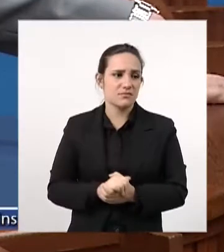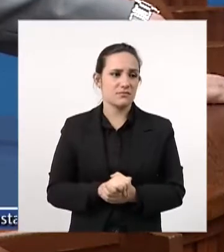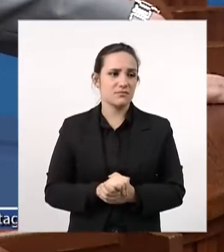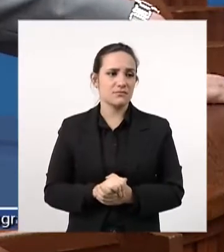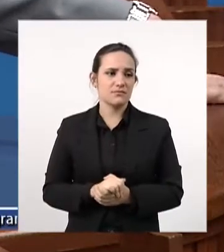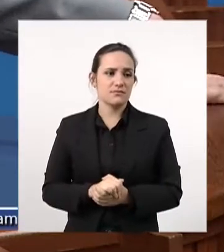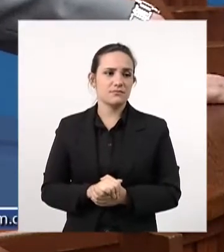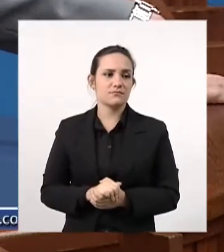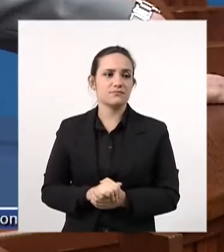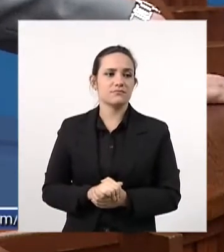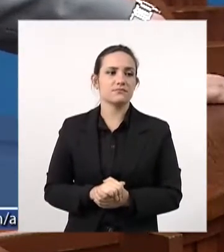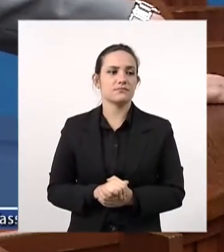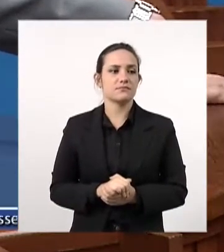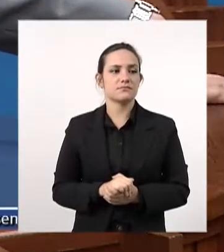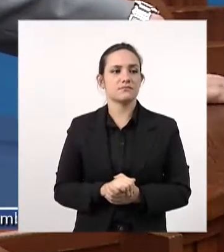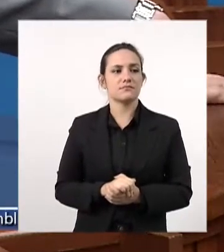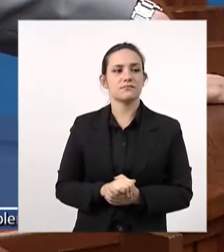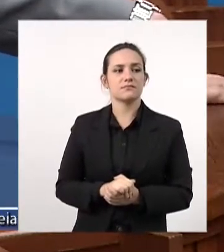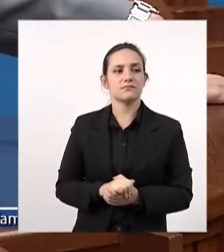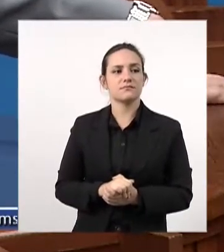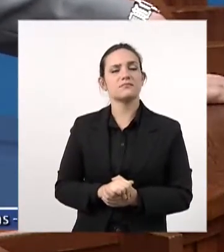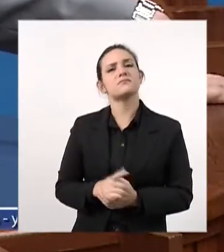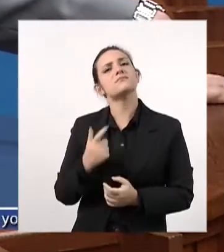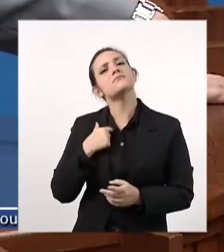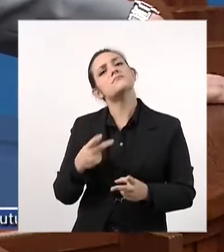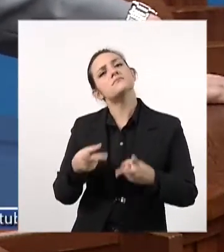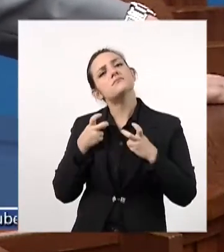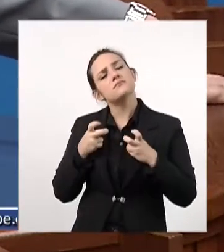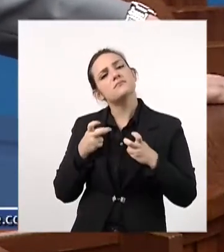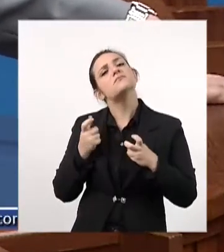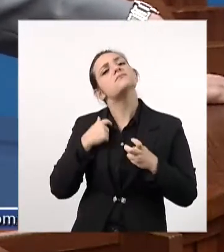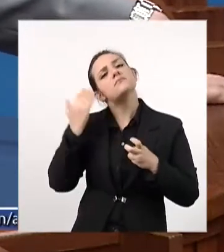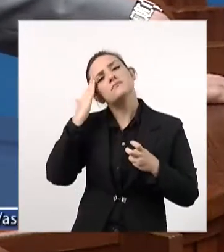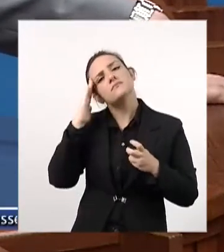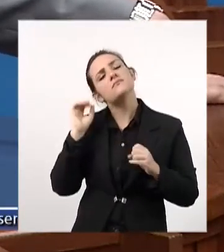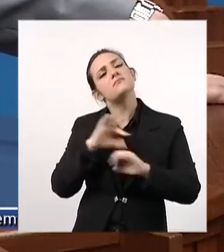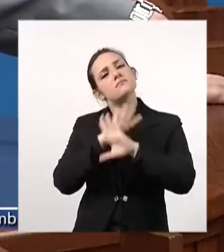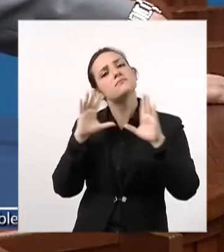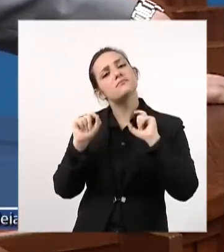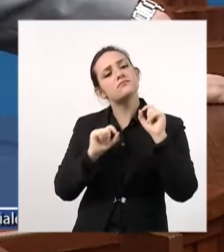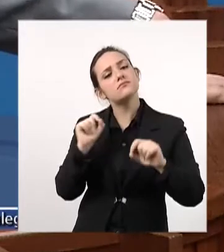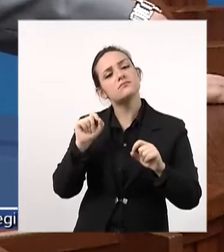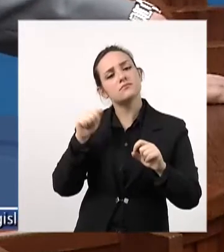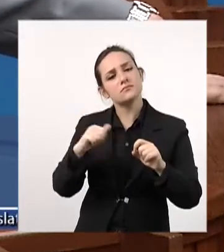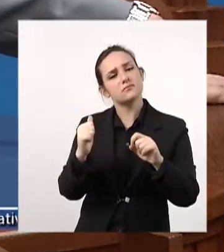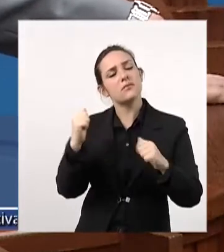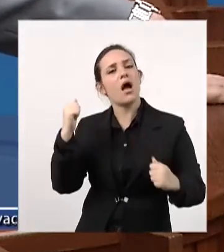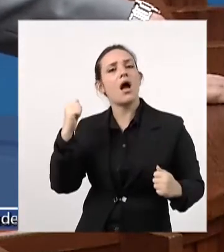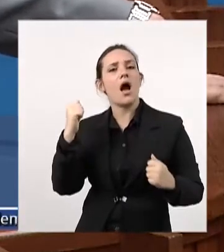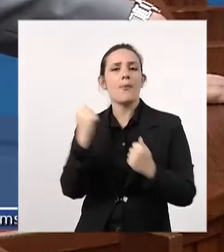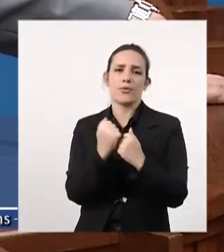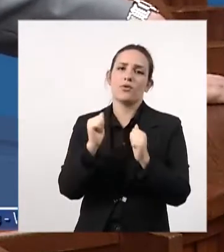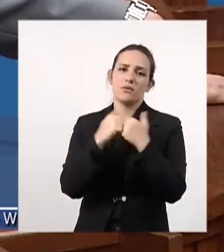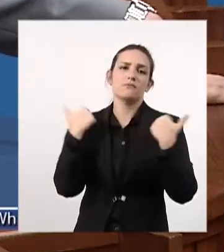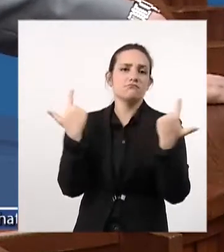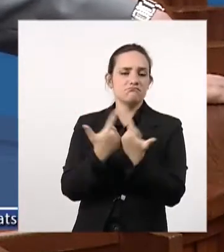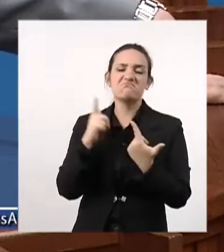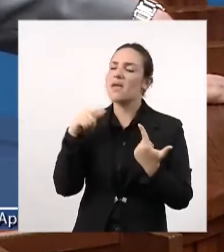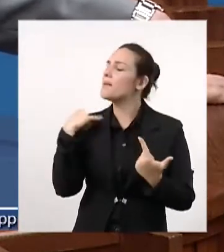2019, a gente percebe e compreende que o apoio dessa Casa Legislativa